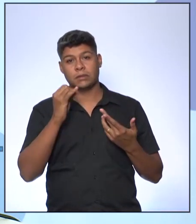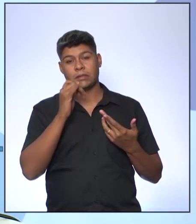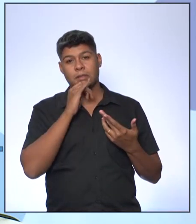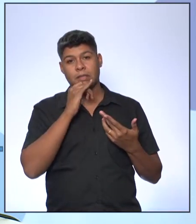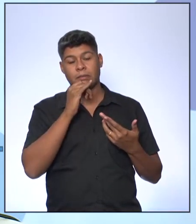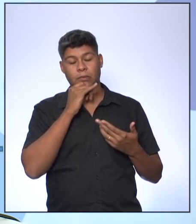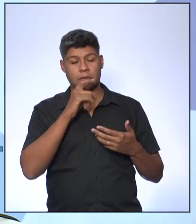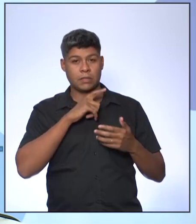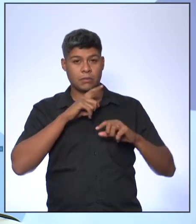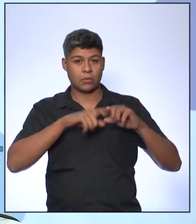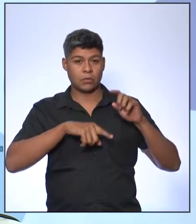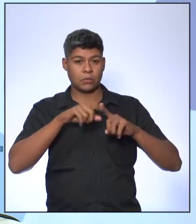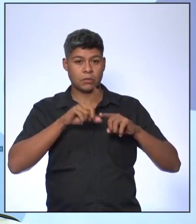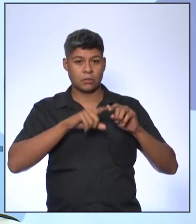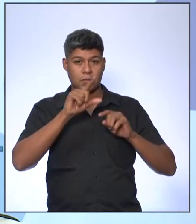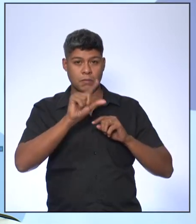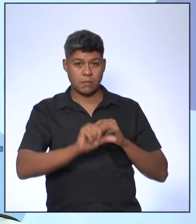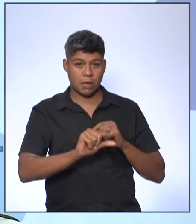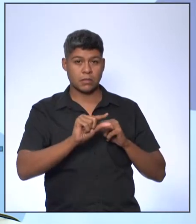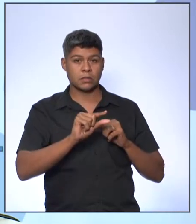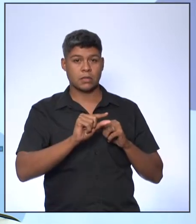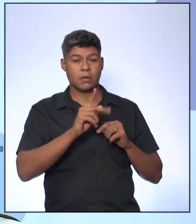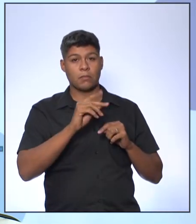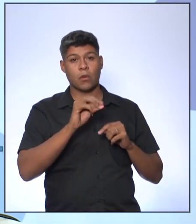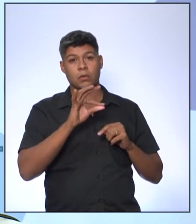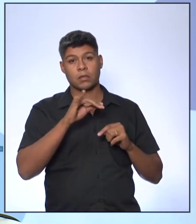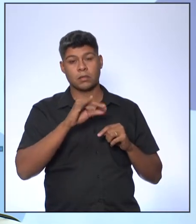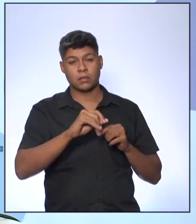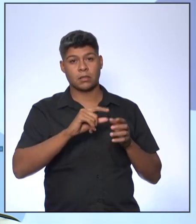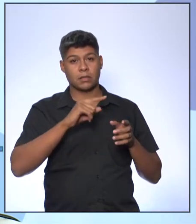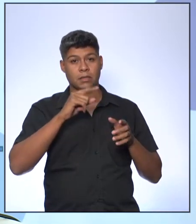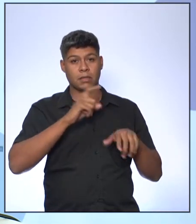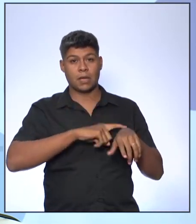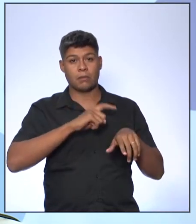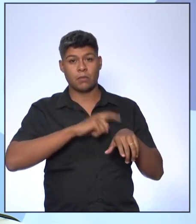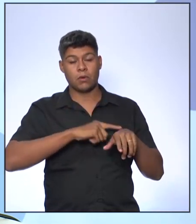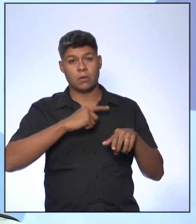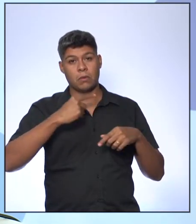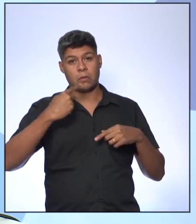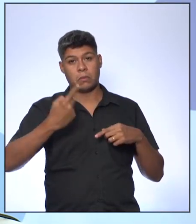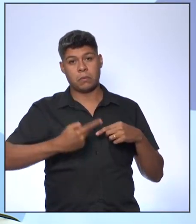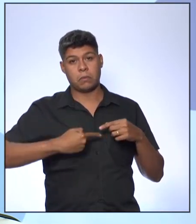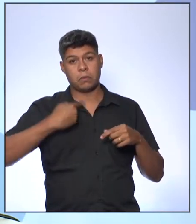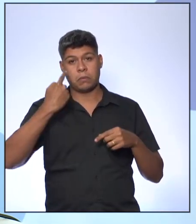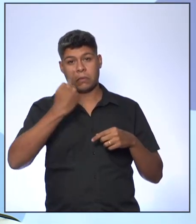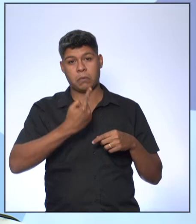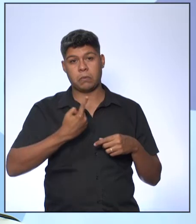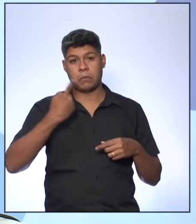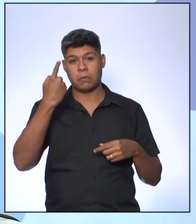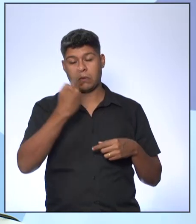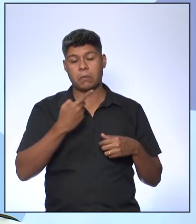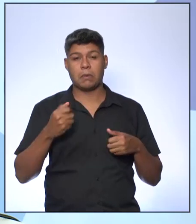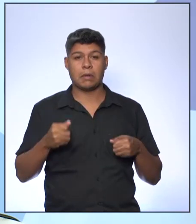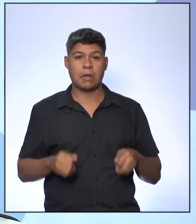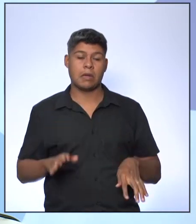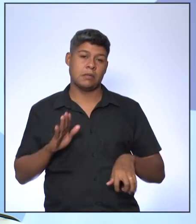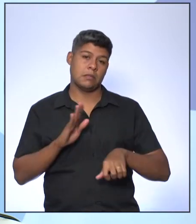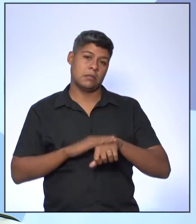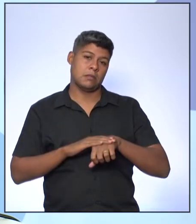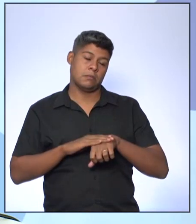também tem um aparelho que tem baixa potência, mas deixa ligado ele muito tempo, o gasto vai ser, né, que é